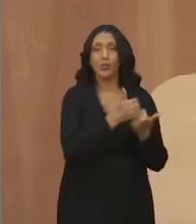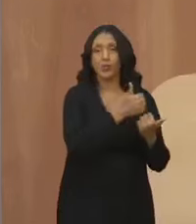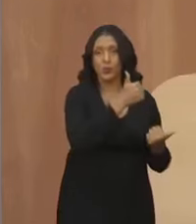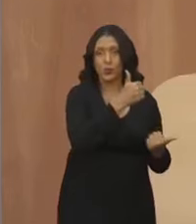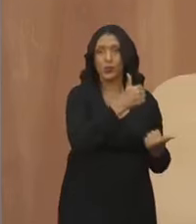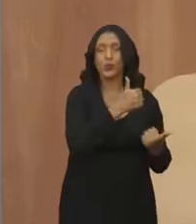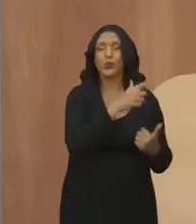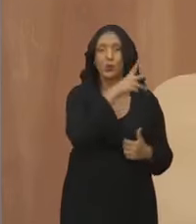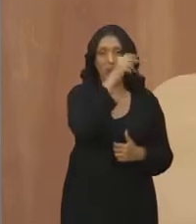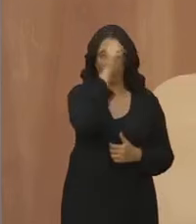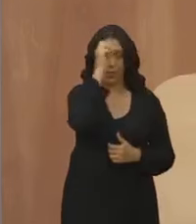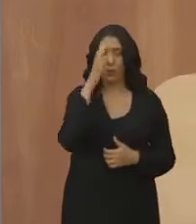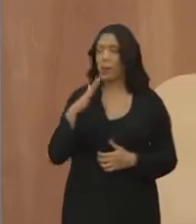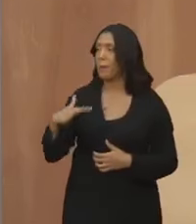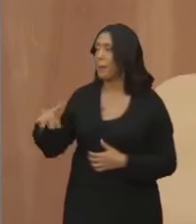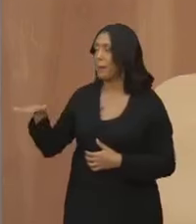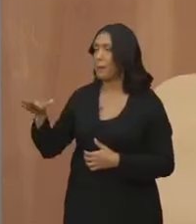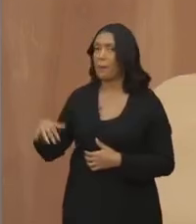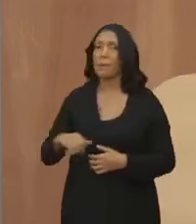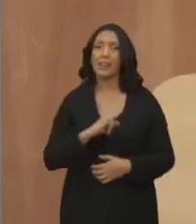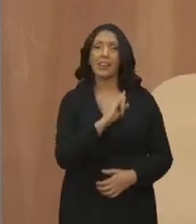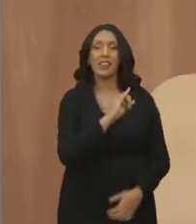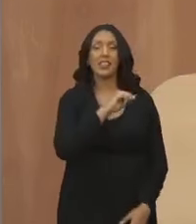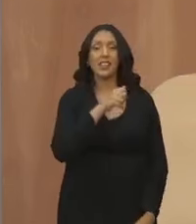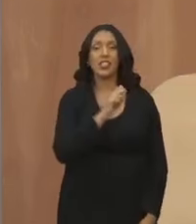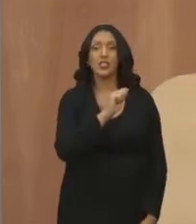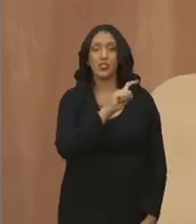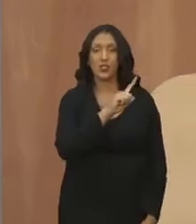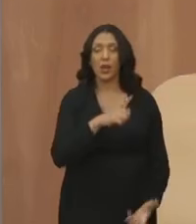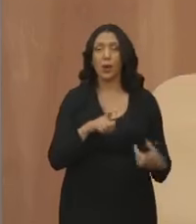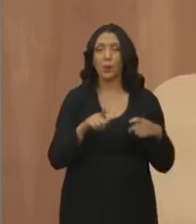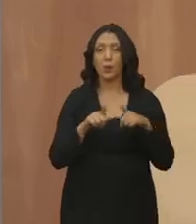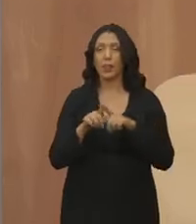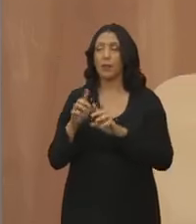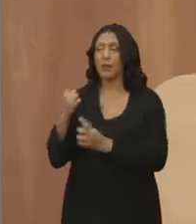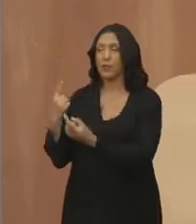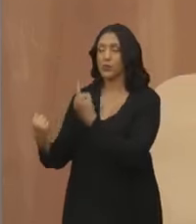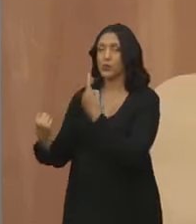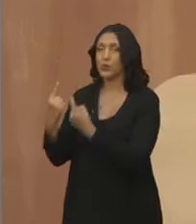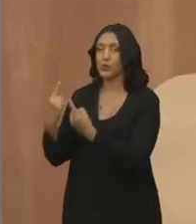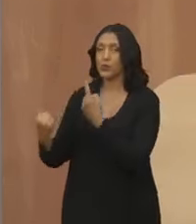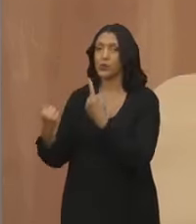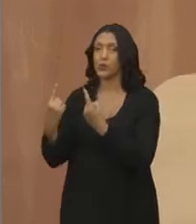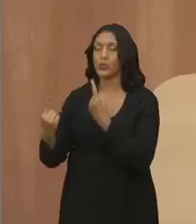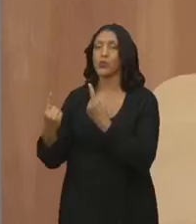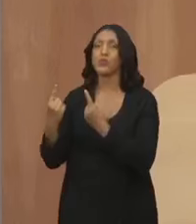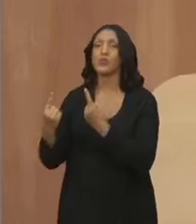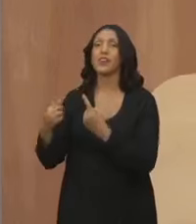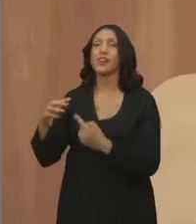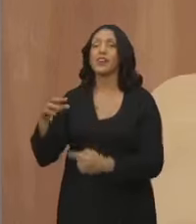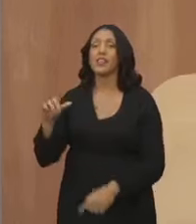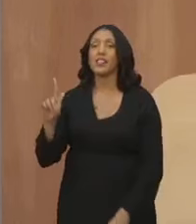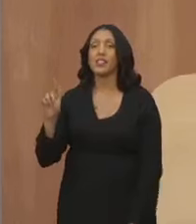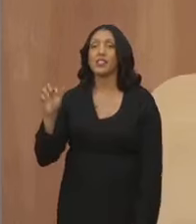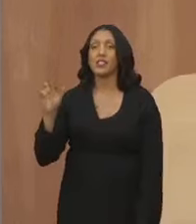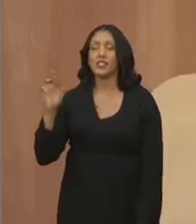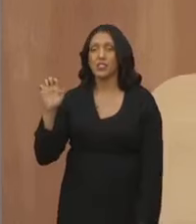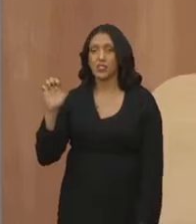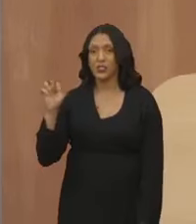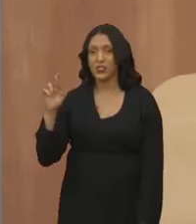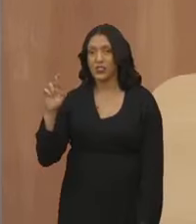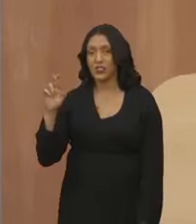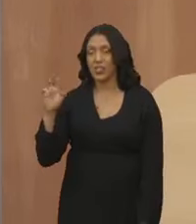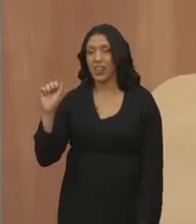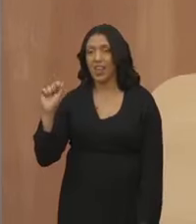Veranejal e também na Geraldo Scavone. E nessa estrutura da Secretaria de Infraestrutura, fica na estrutura da Secretaria